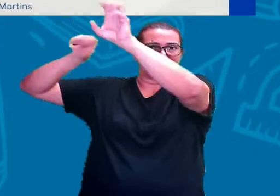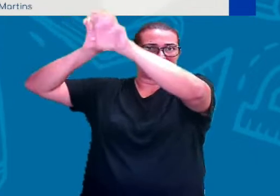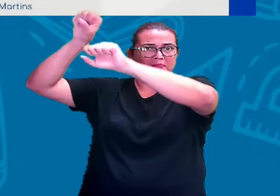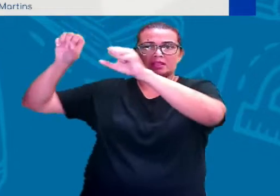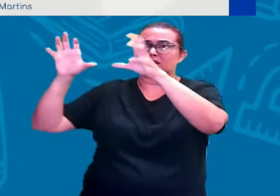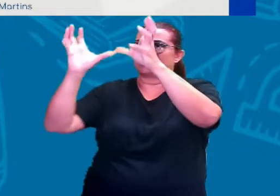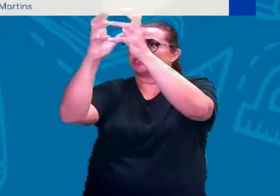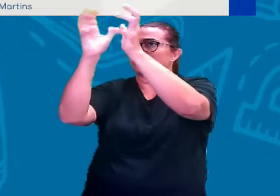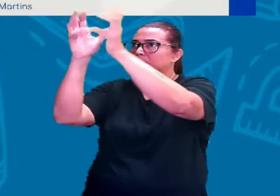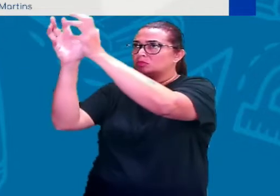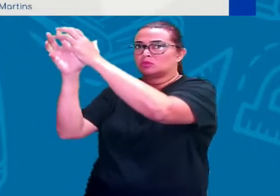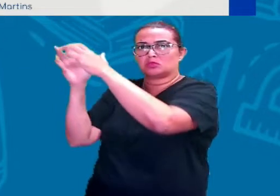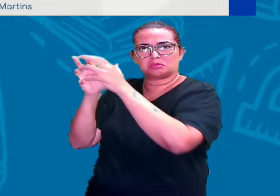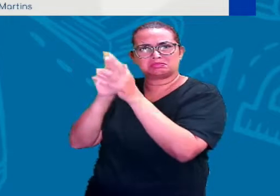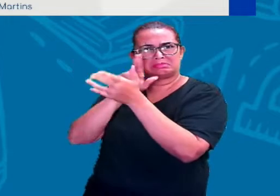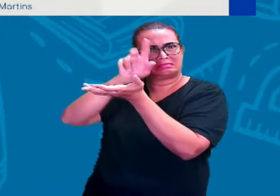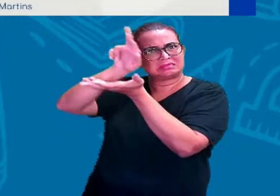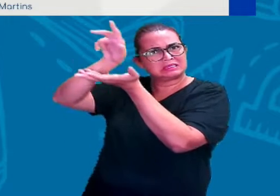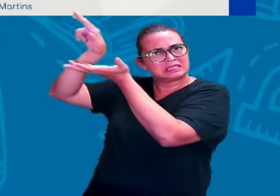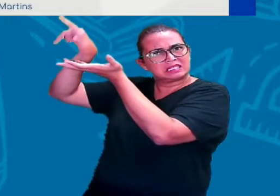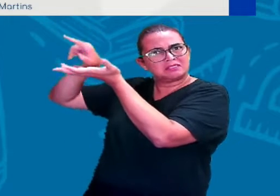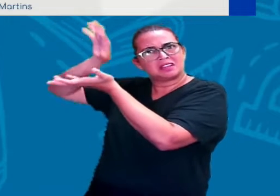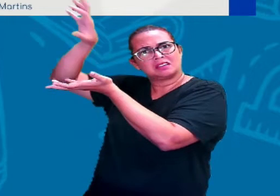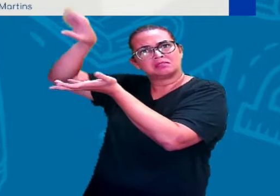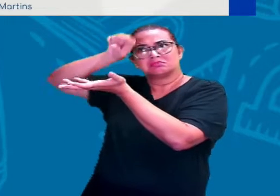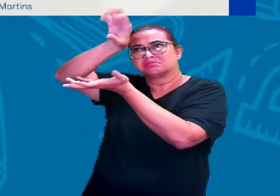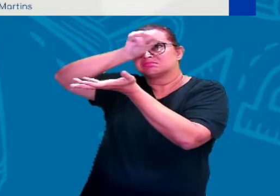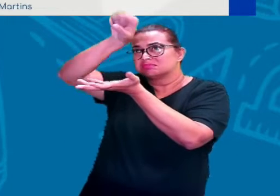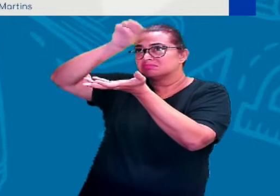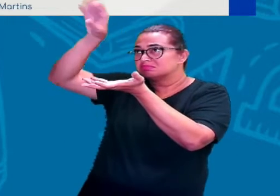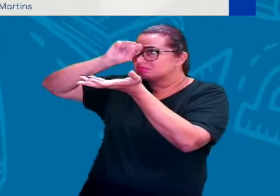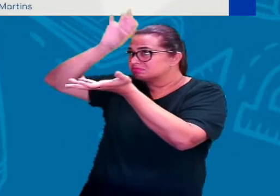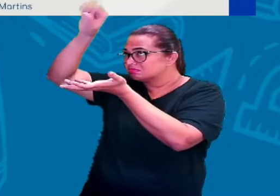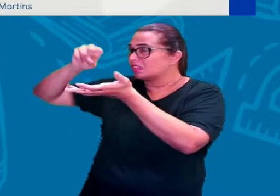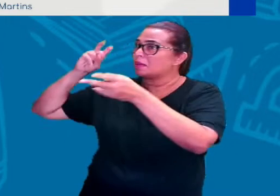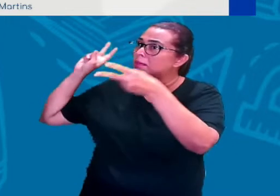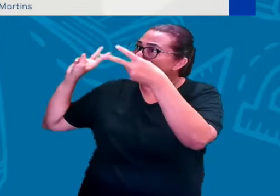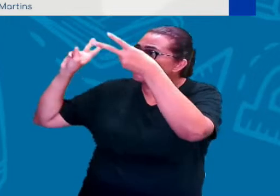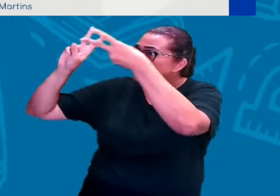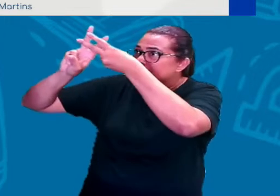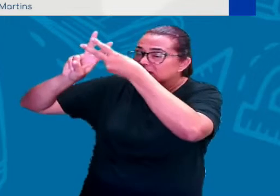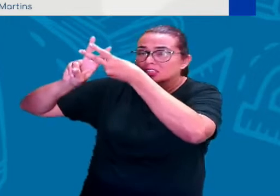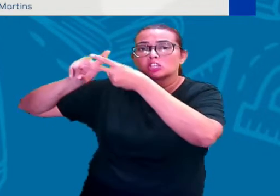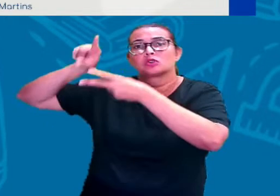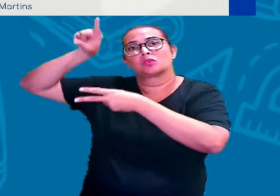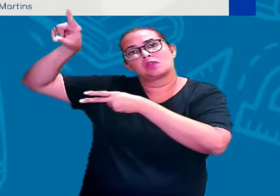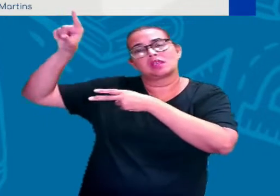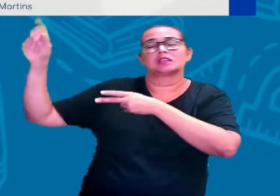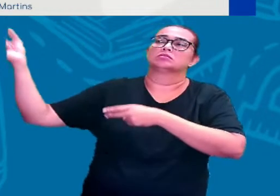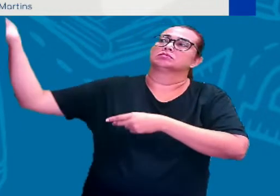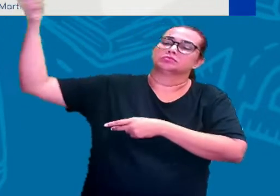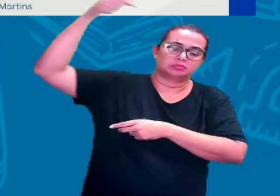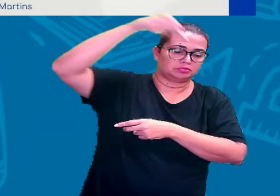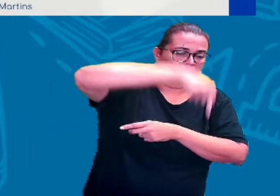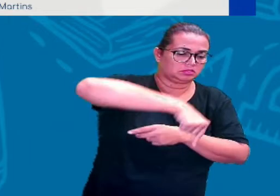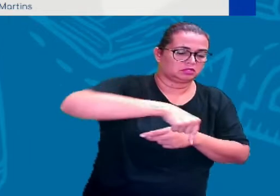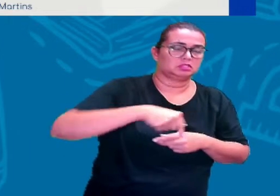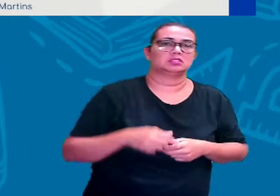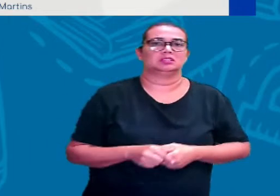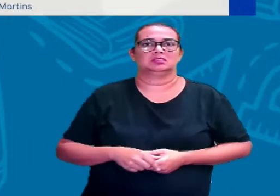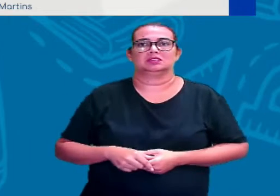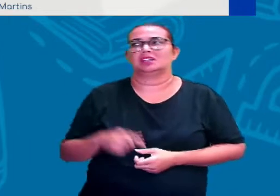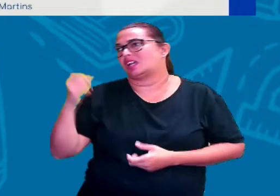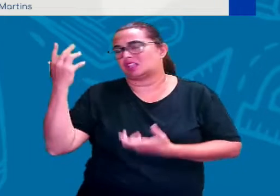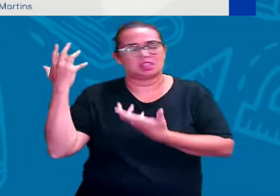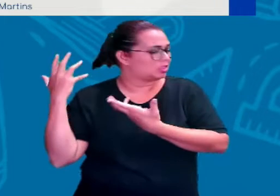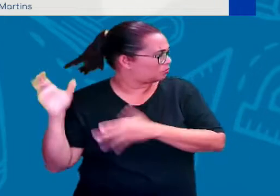povos étnicos, de vários povos da África, de vários lugares da África, tá? Então foram trazidos à